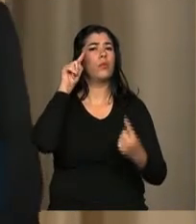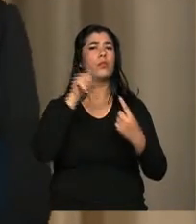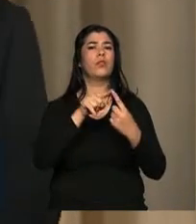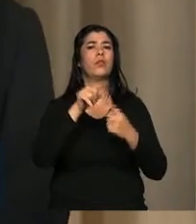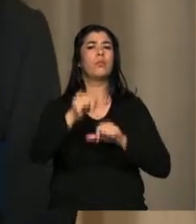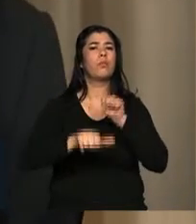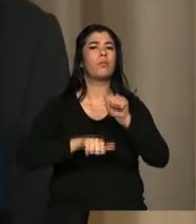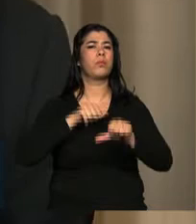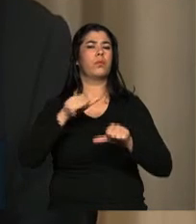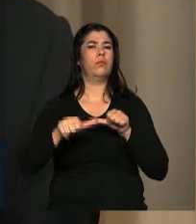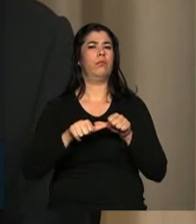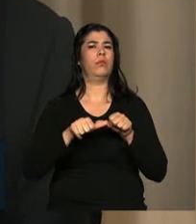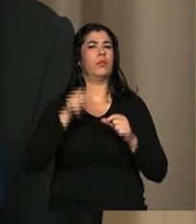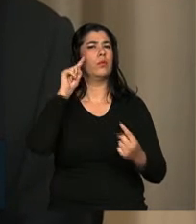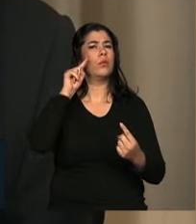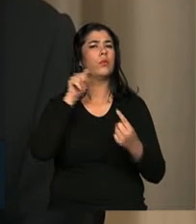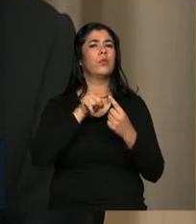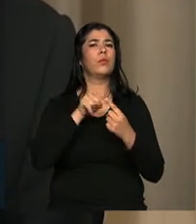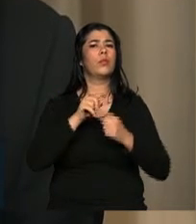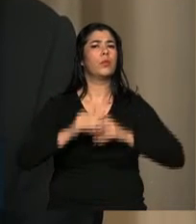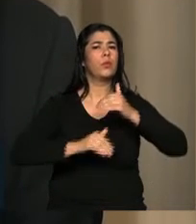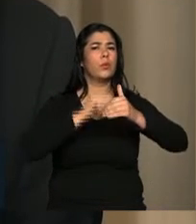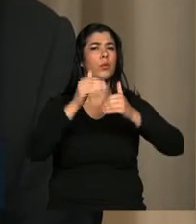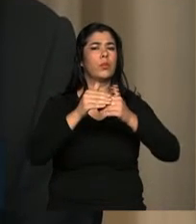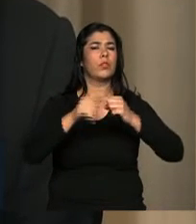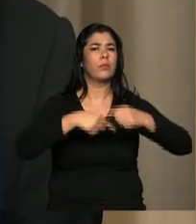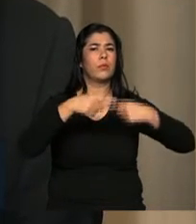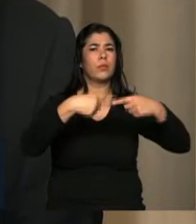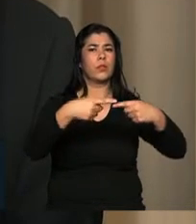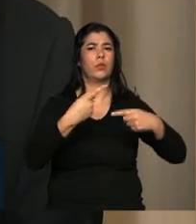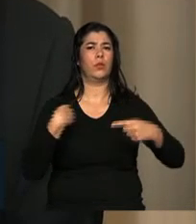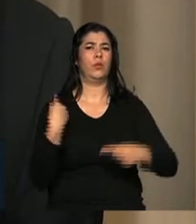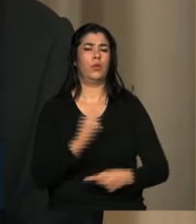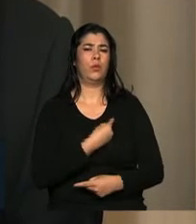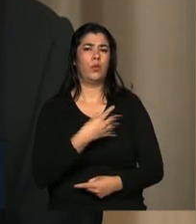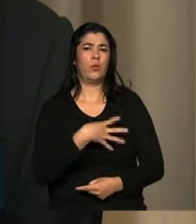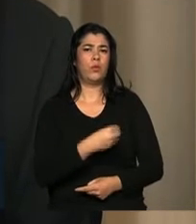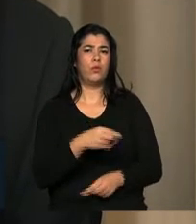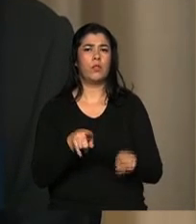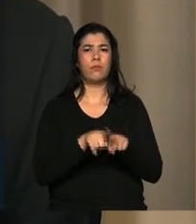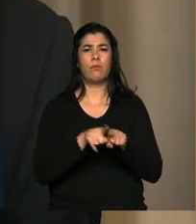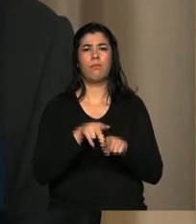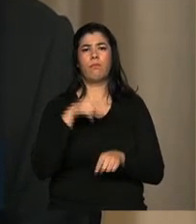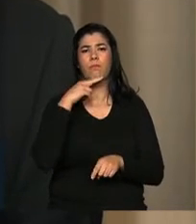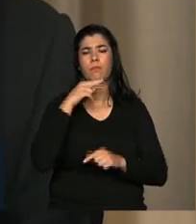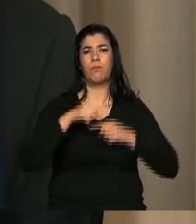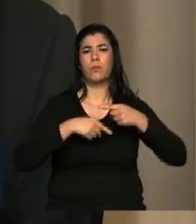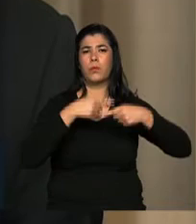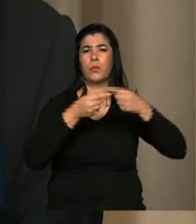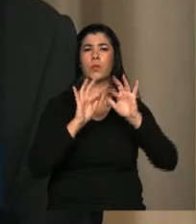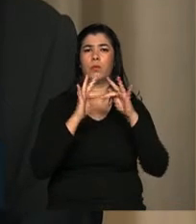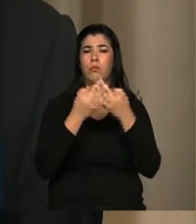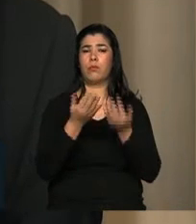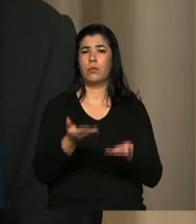a perspectiva para as nossas gerações futuras, nossos filhos, nossos netos. Também